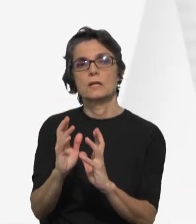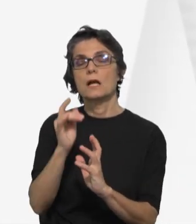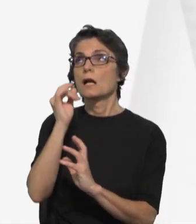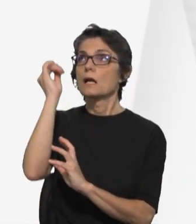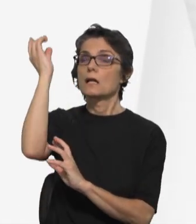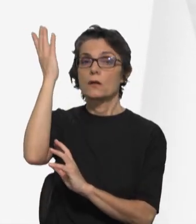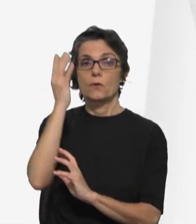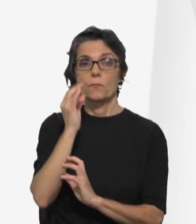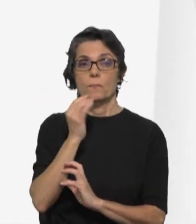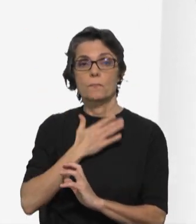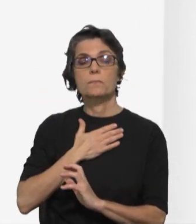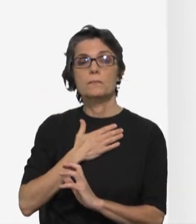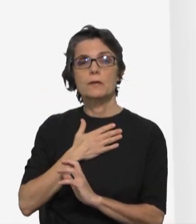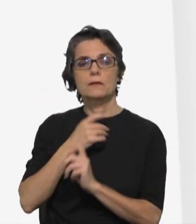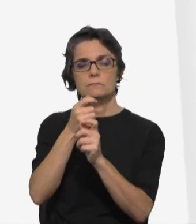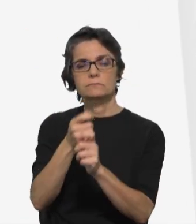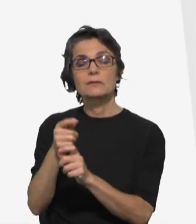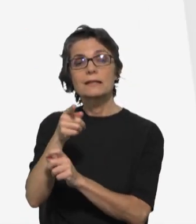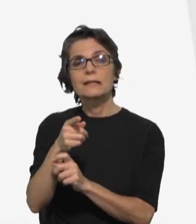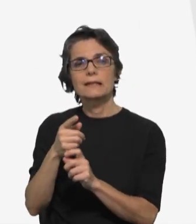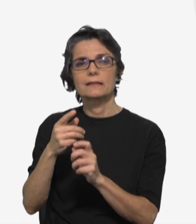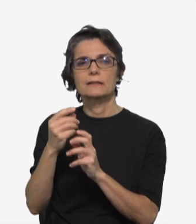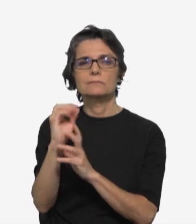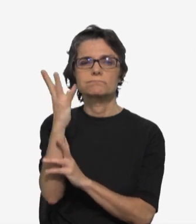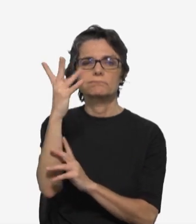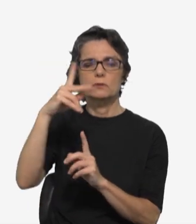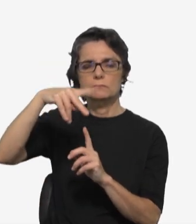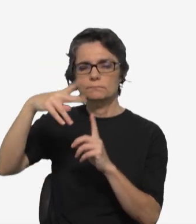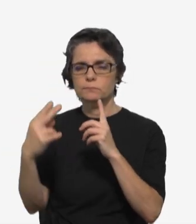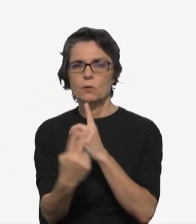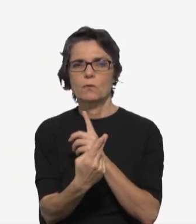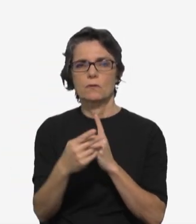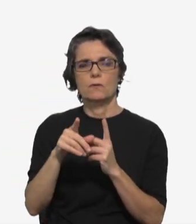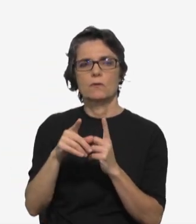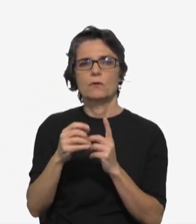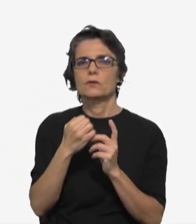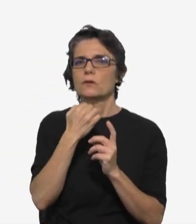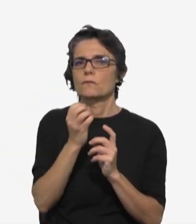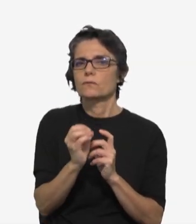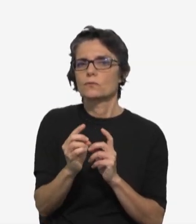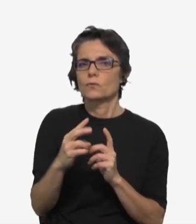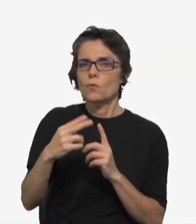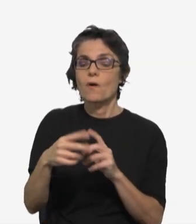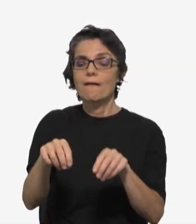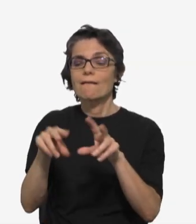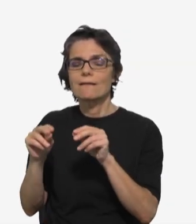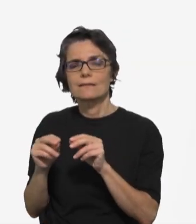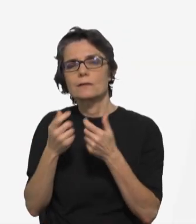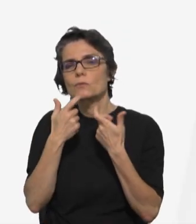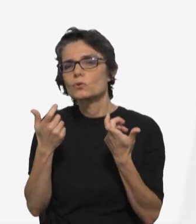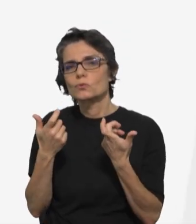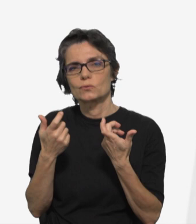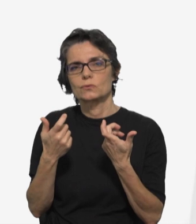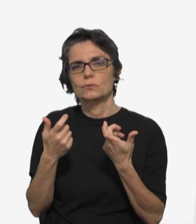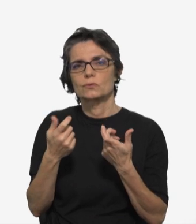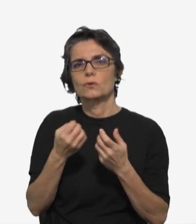o agricultor. Ele corta todo o ramo que está em mim e não dá fruto, e limpa todo aquele que dá